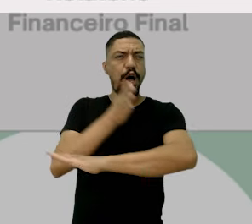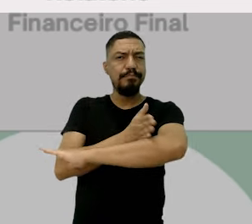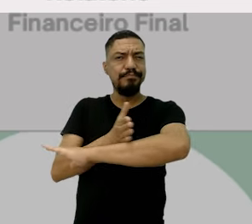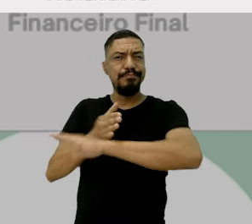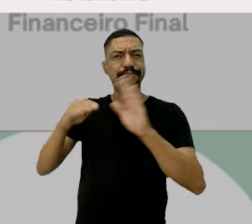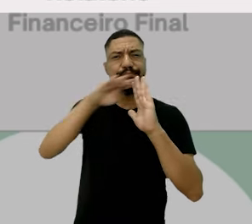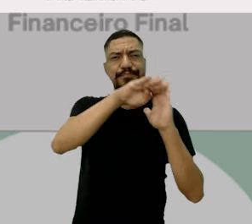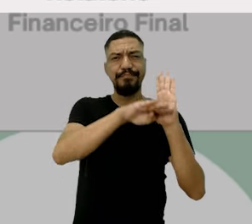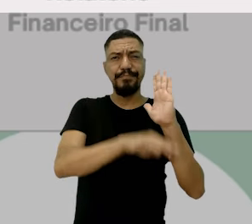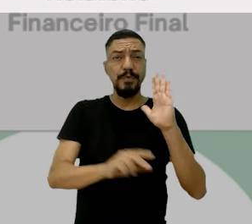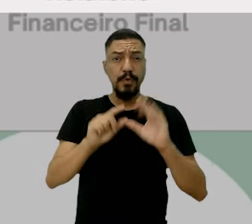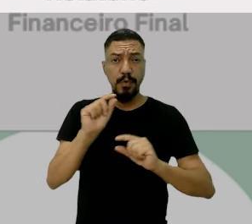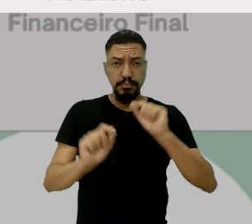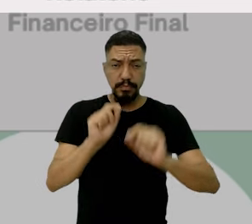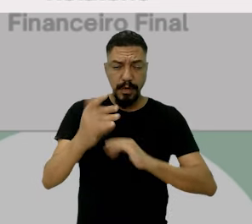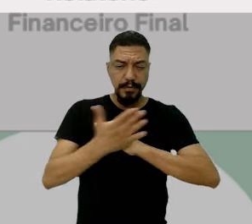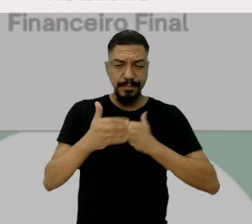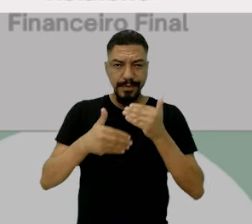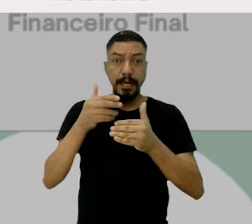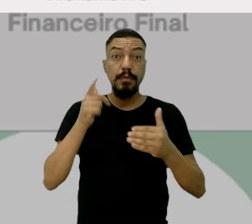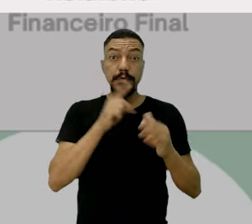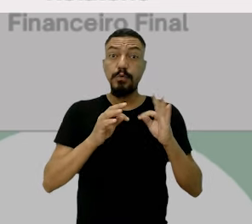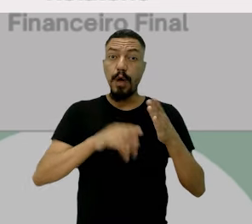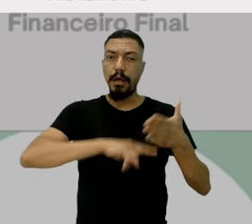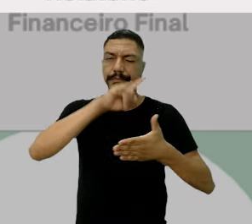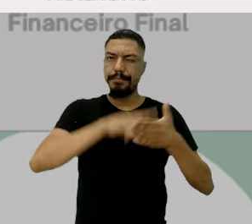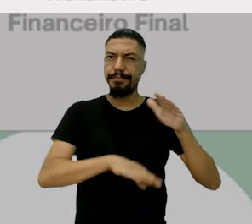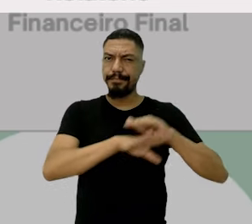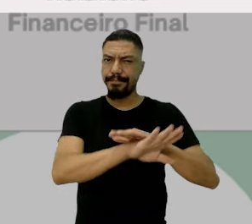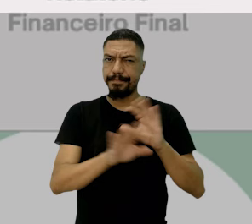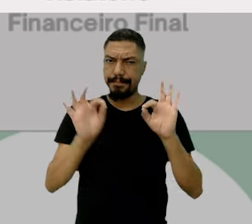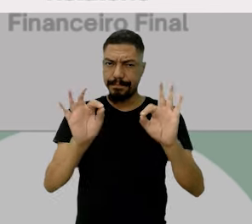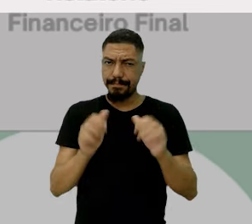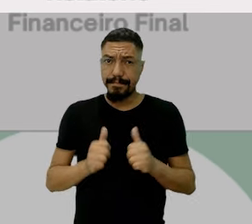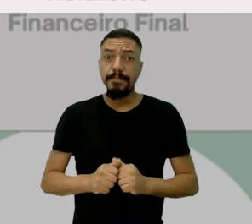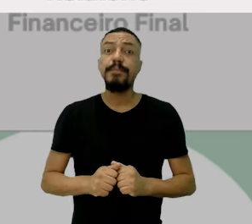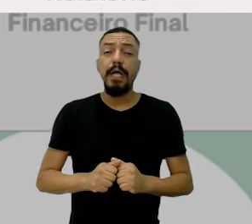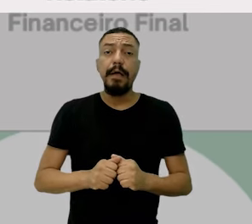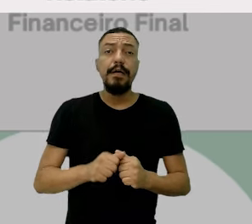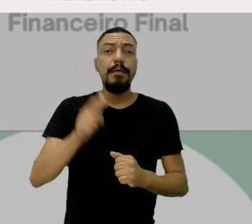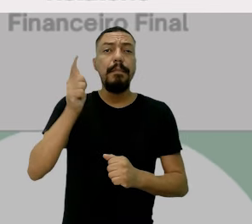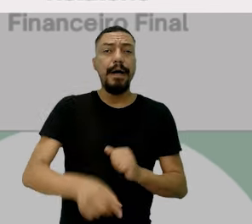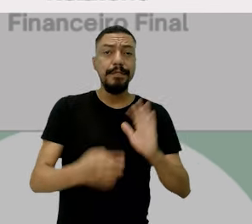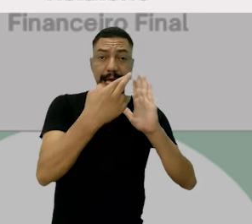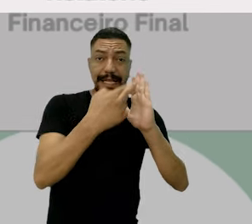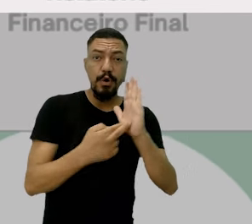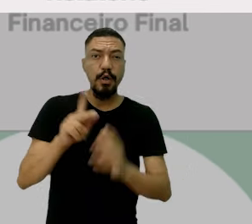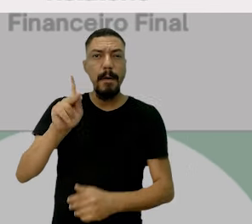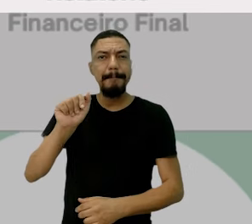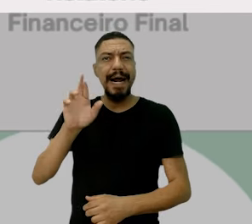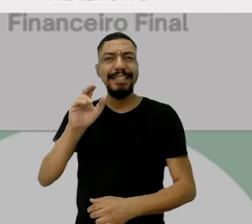que podem ter me ajudado no processo. Então, ter o registro dessas coisas. Relatório parcial